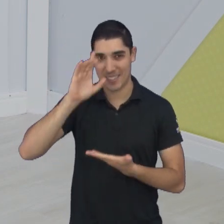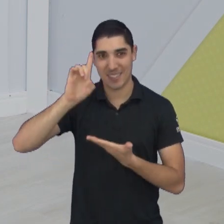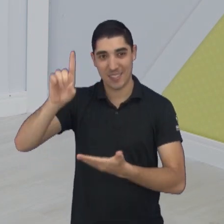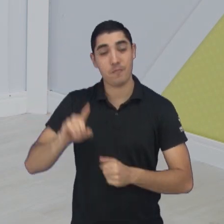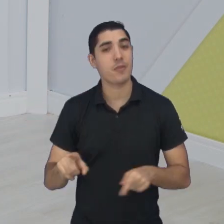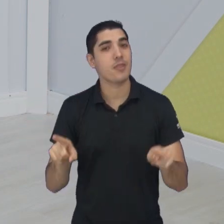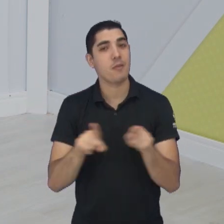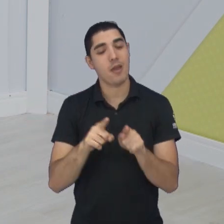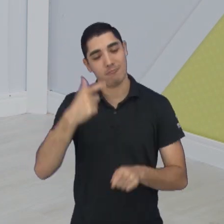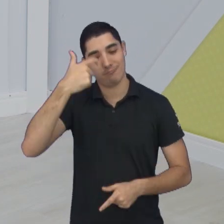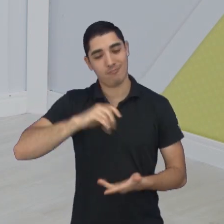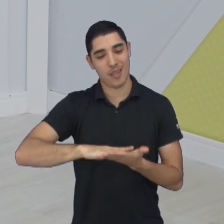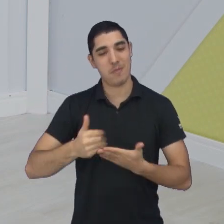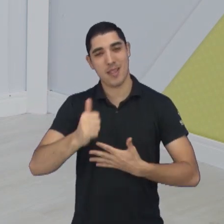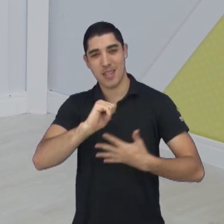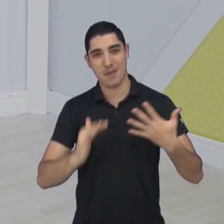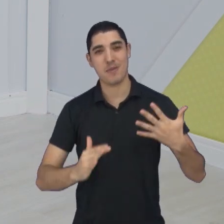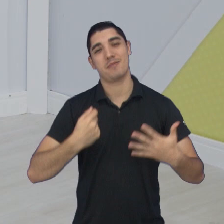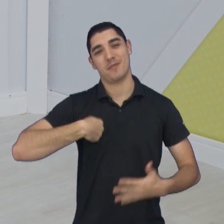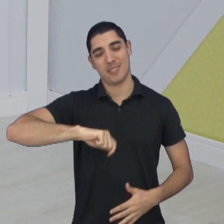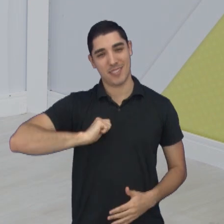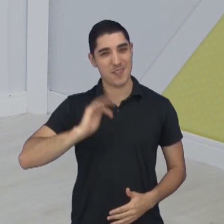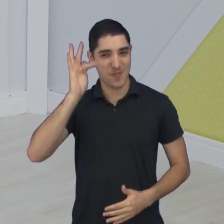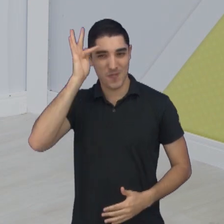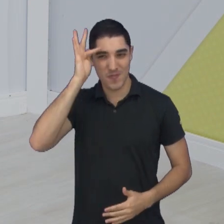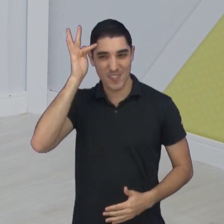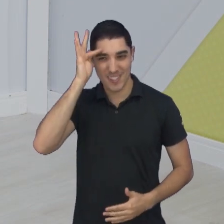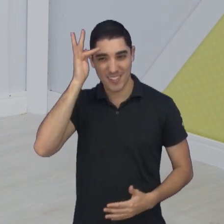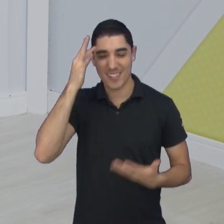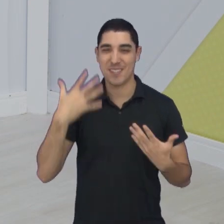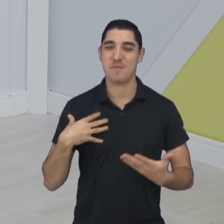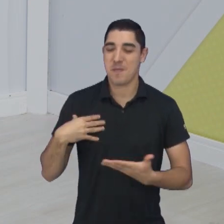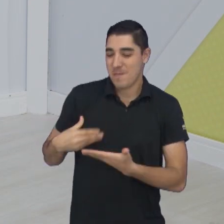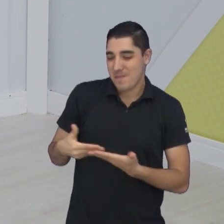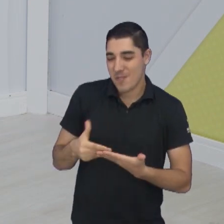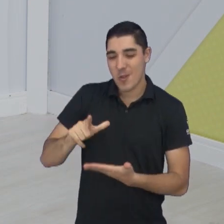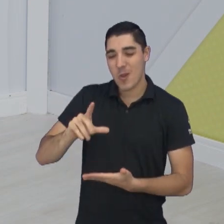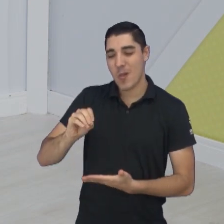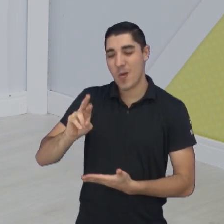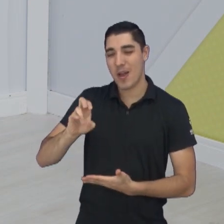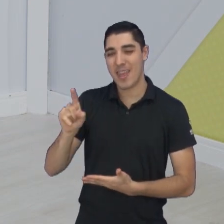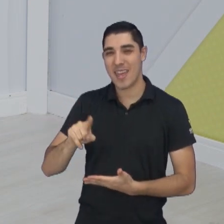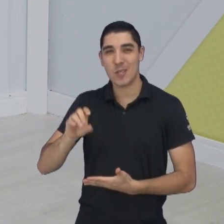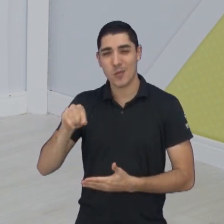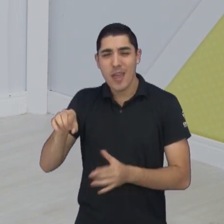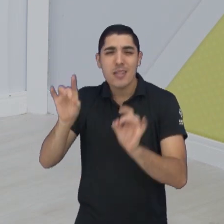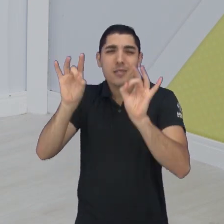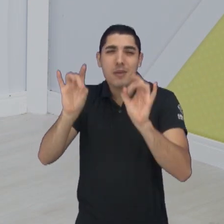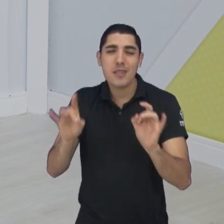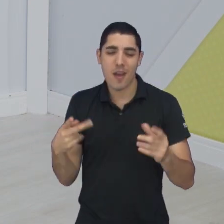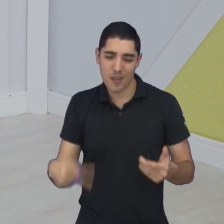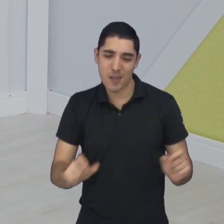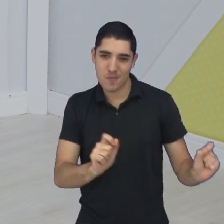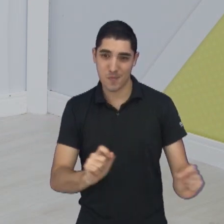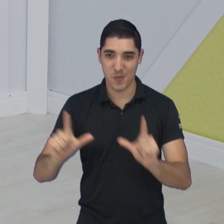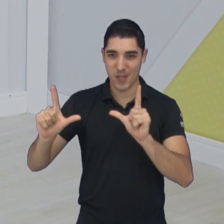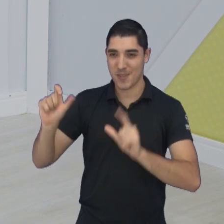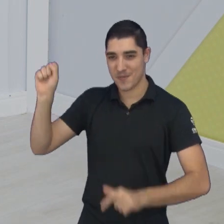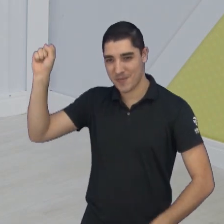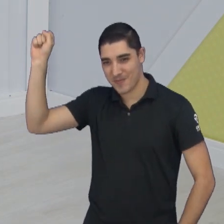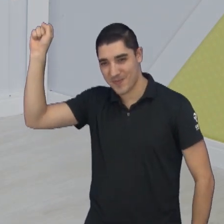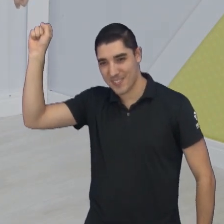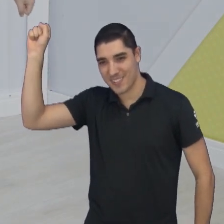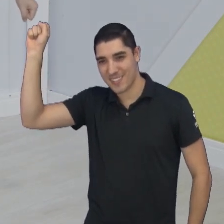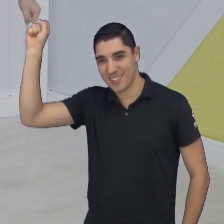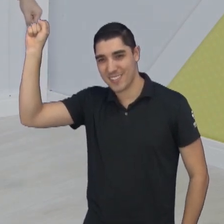nosso intérprete de Libras, o nosso querido Luiz Fernando, papai do Lorenzo. O Lorenzo, que é o mascotinho do nosso Hora do Esporte. Luizão,